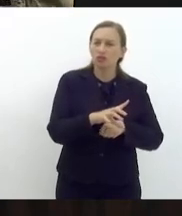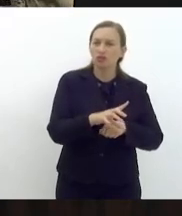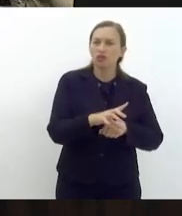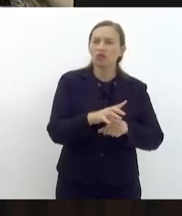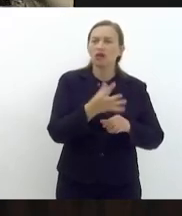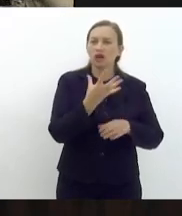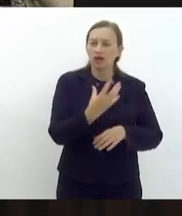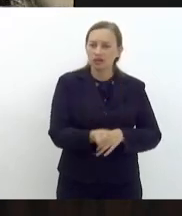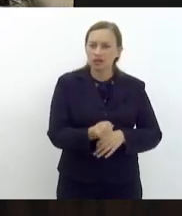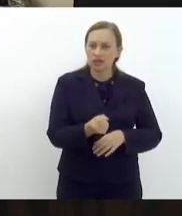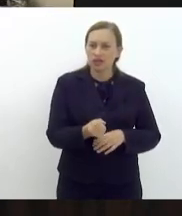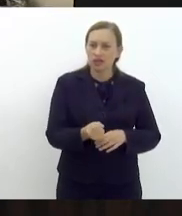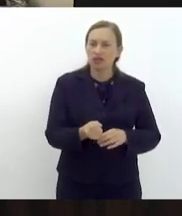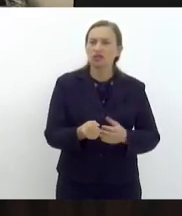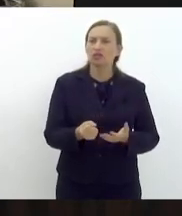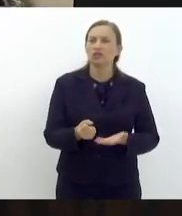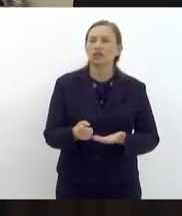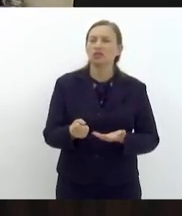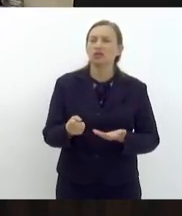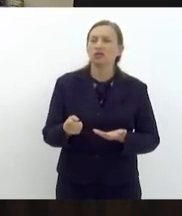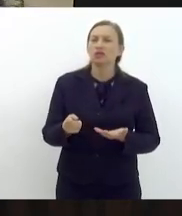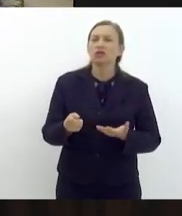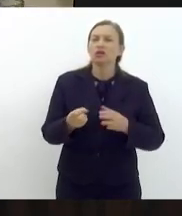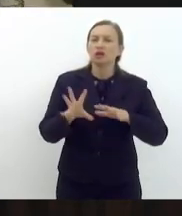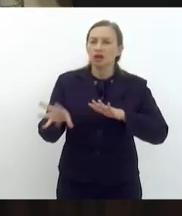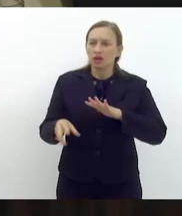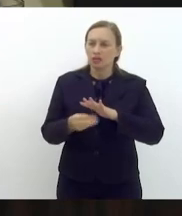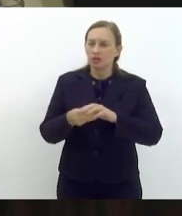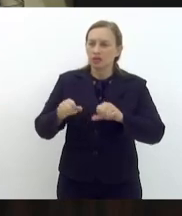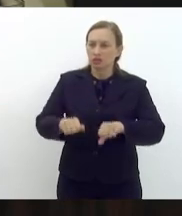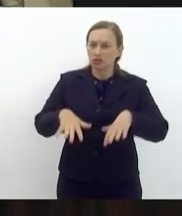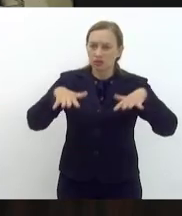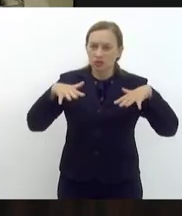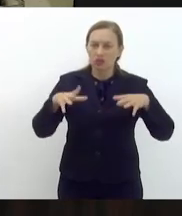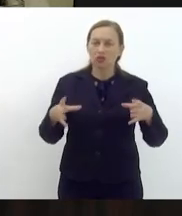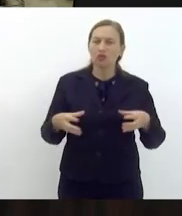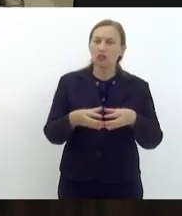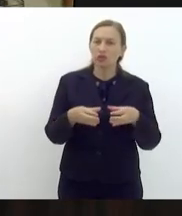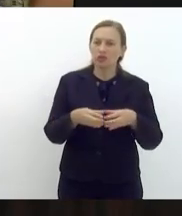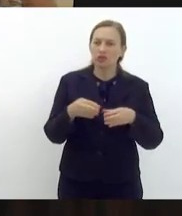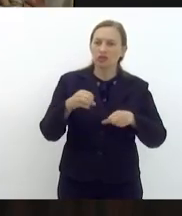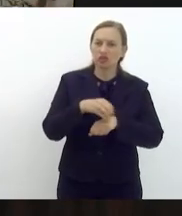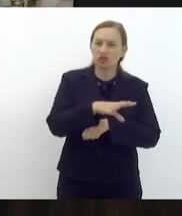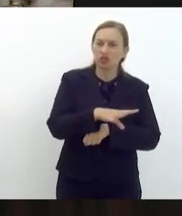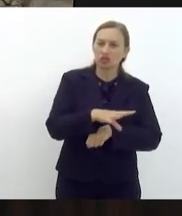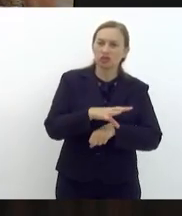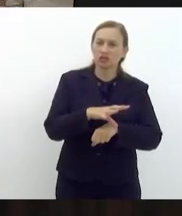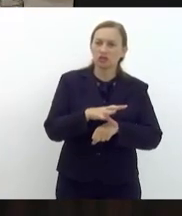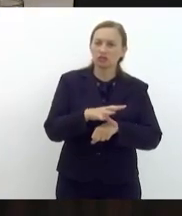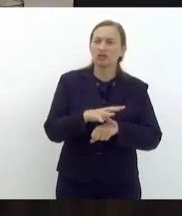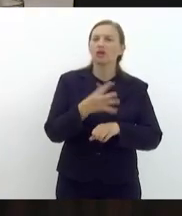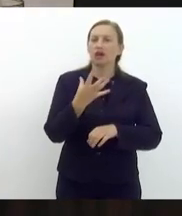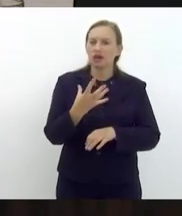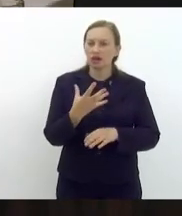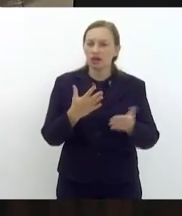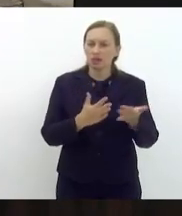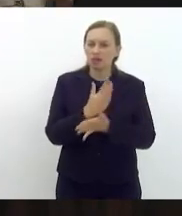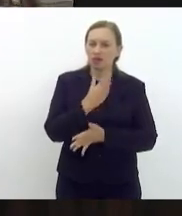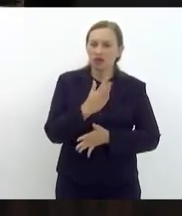favorável, novos pareceres às emendas de plenário da comissão de indicação legislativa favorável,